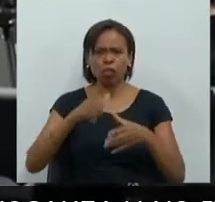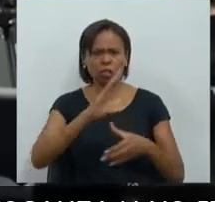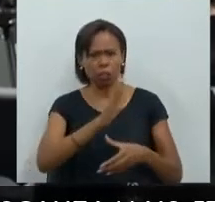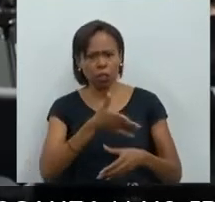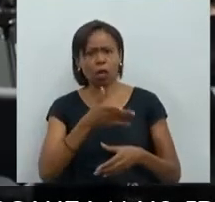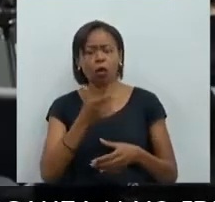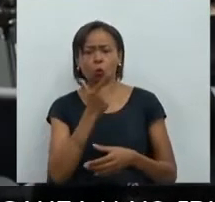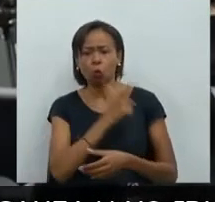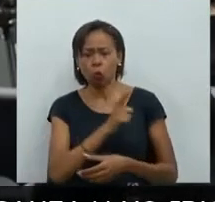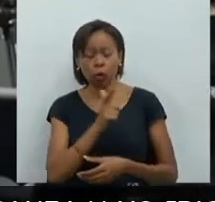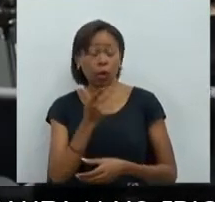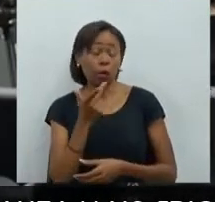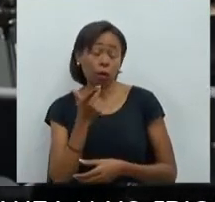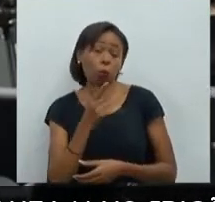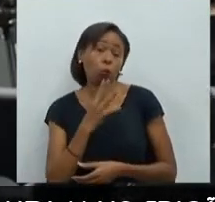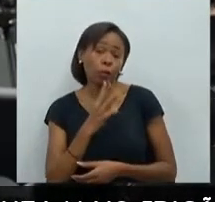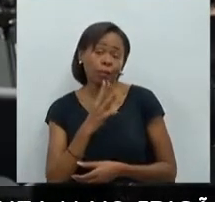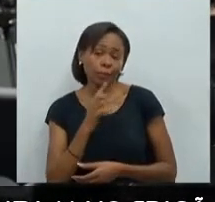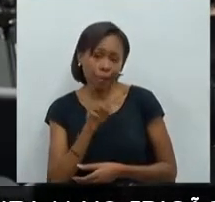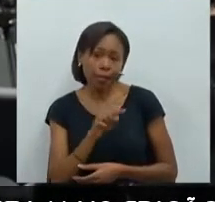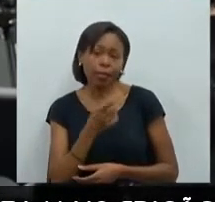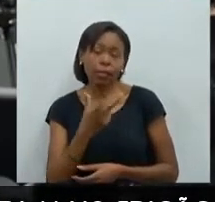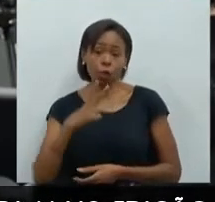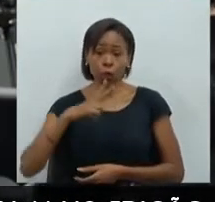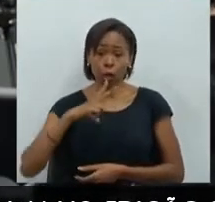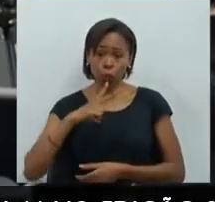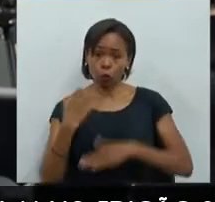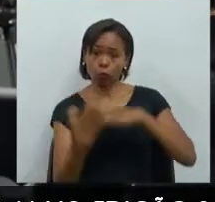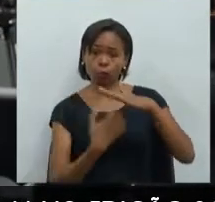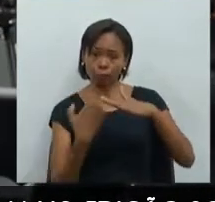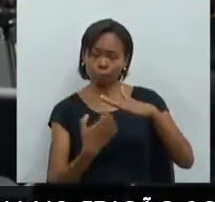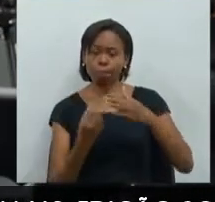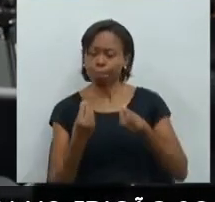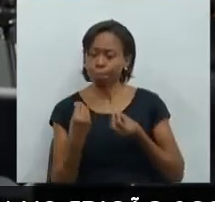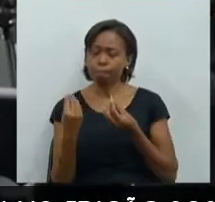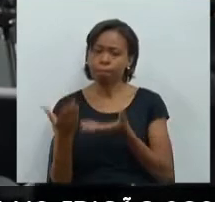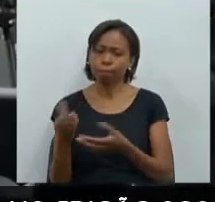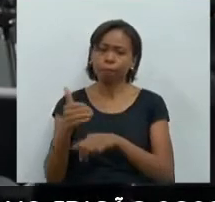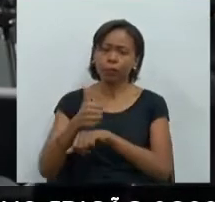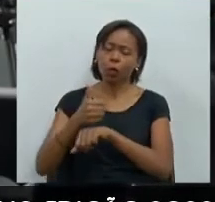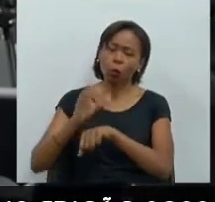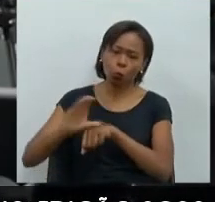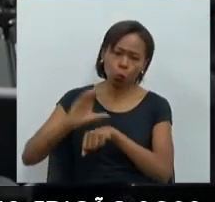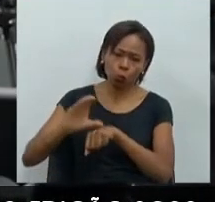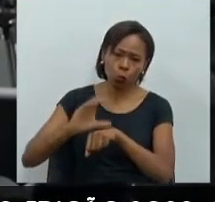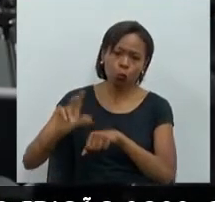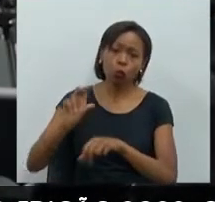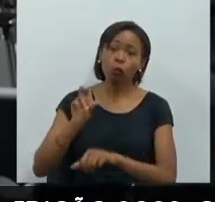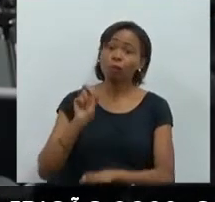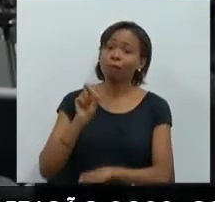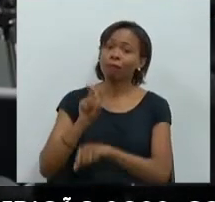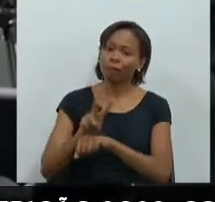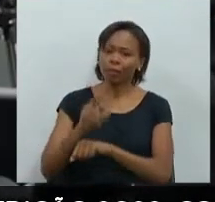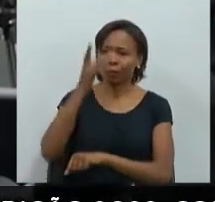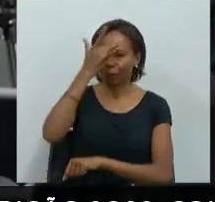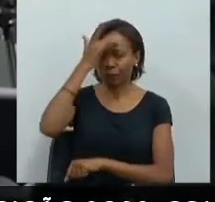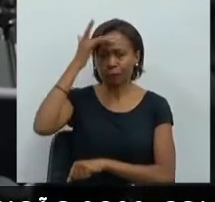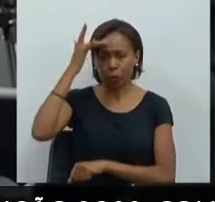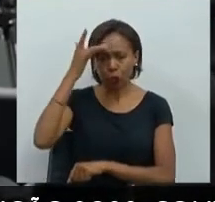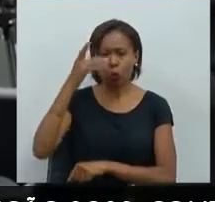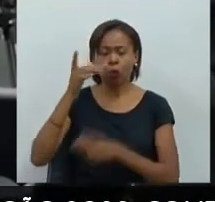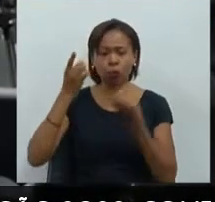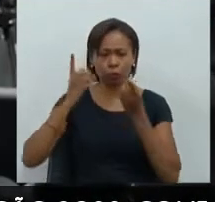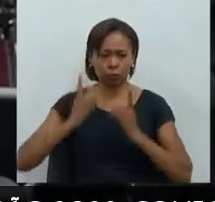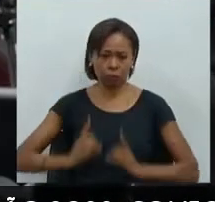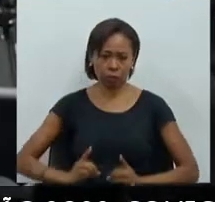com profissionalização na iniciativa privada, também ofertando vagas para as pessoas com deficiência, será